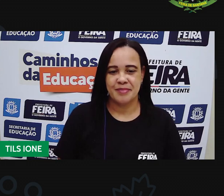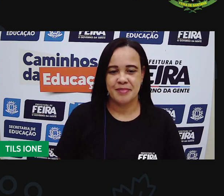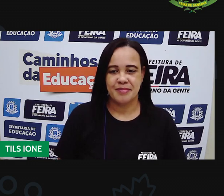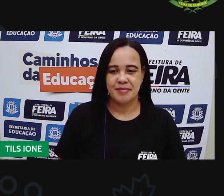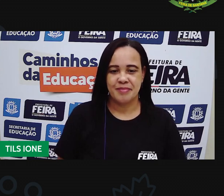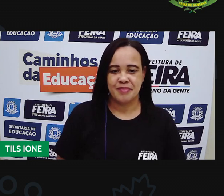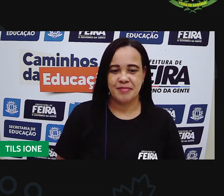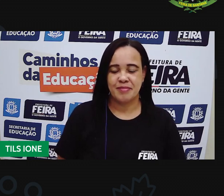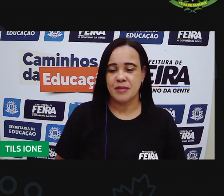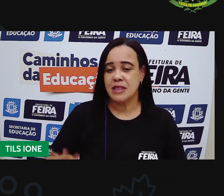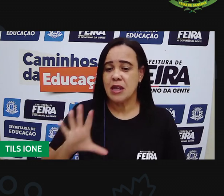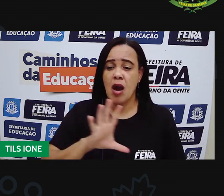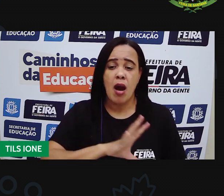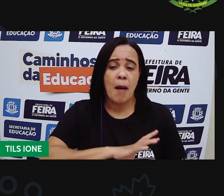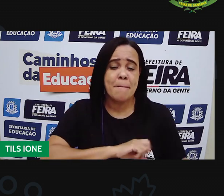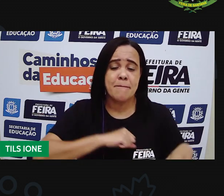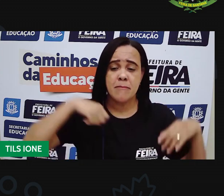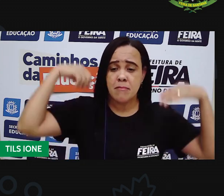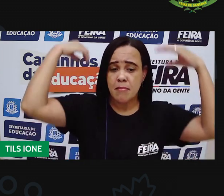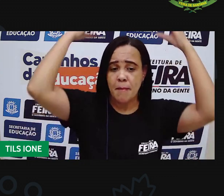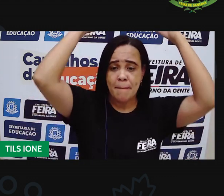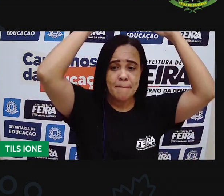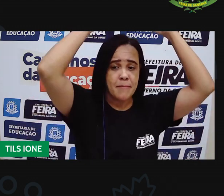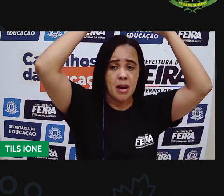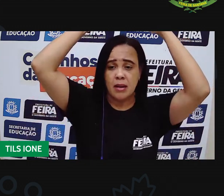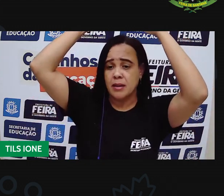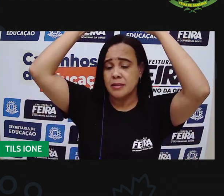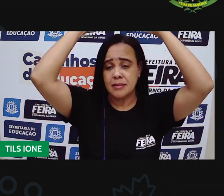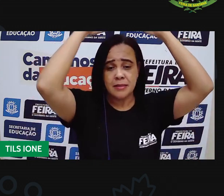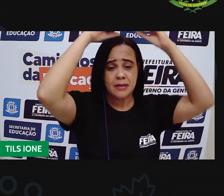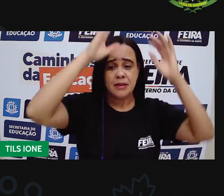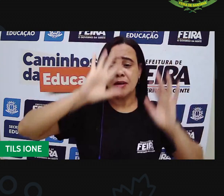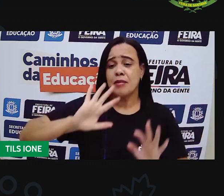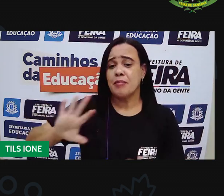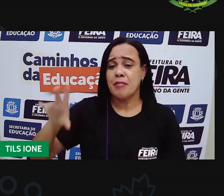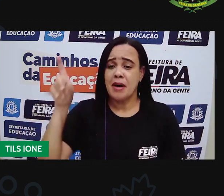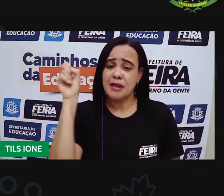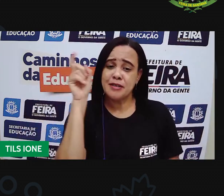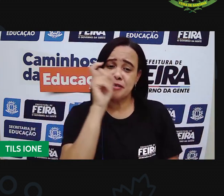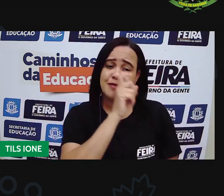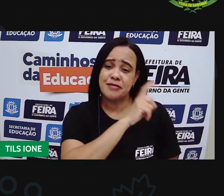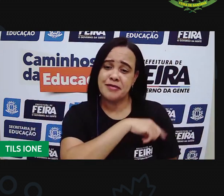Sua paixão era o balé, mas era difícil ficar na ponta do peito.